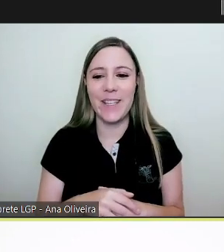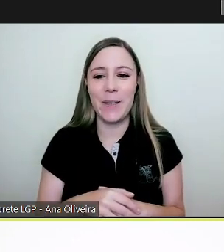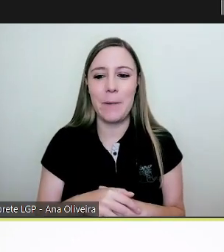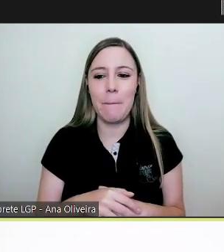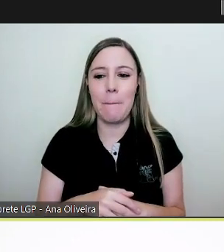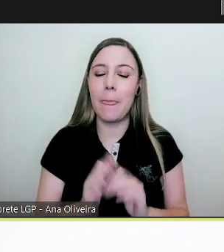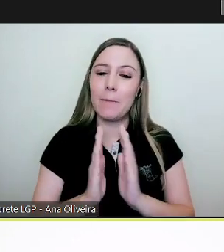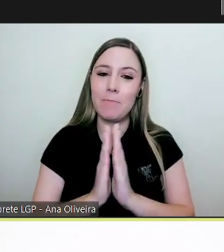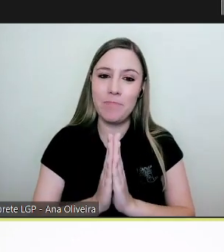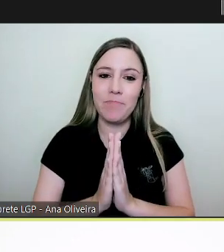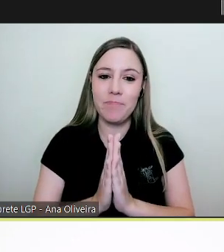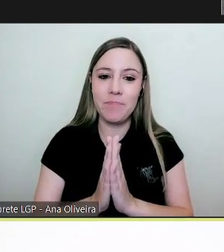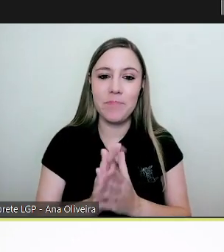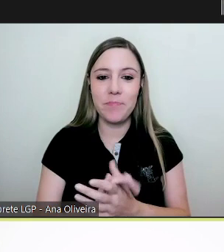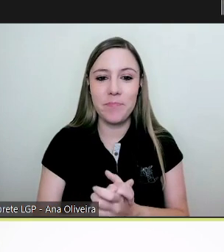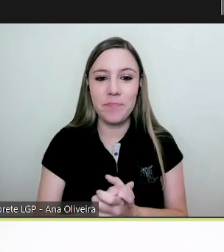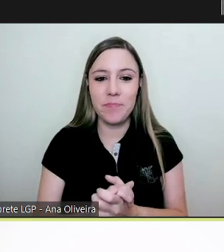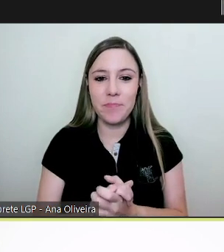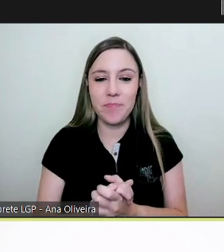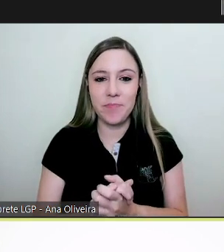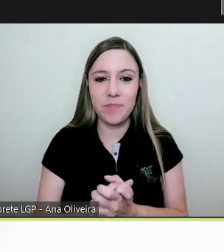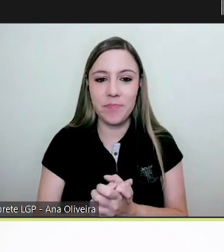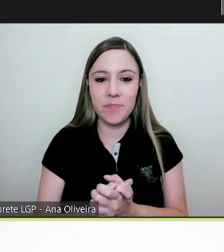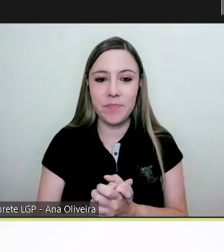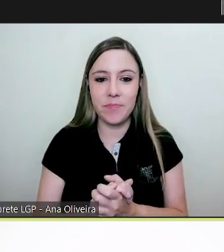por favor.